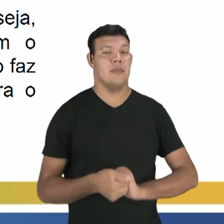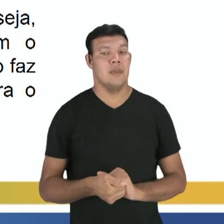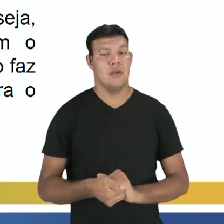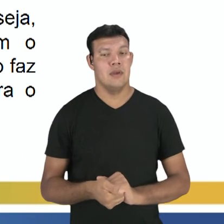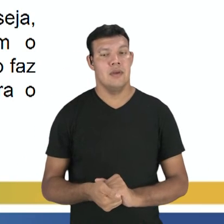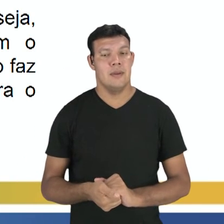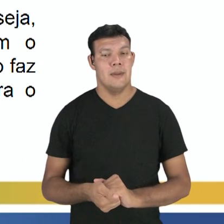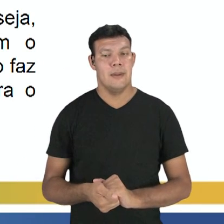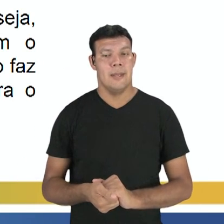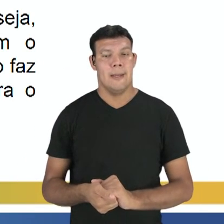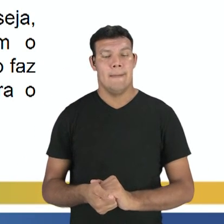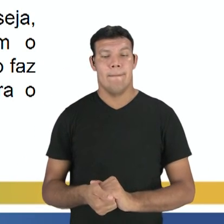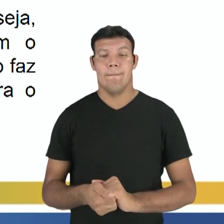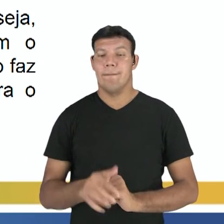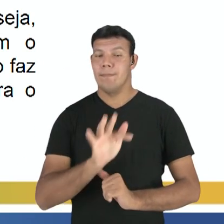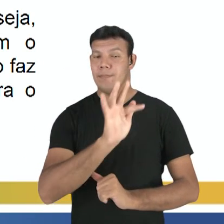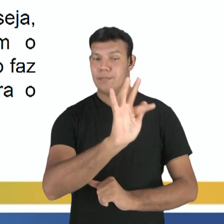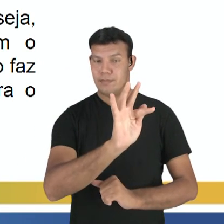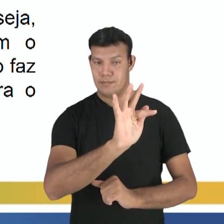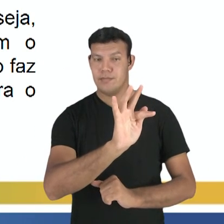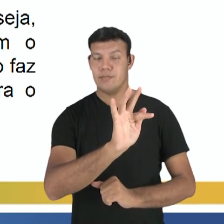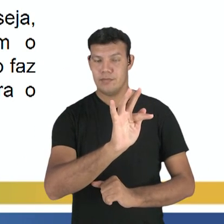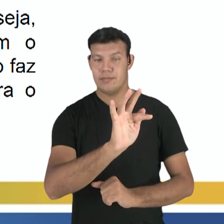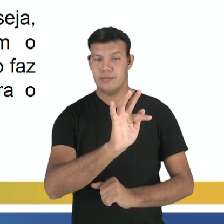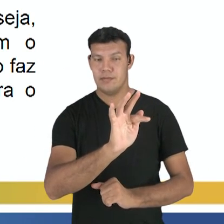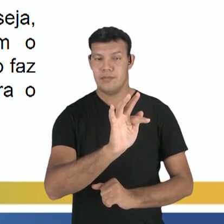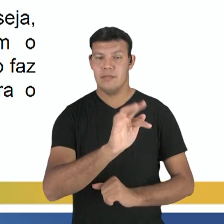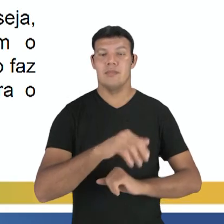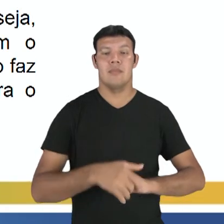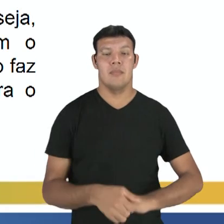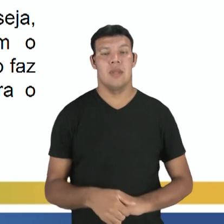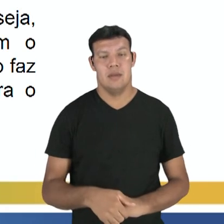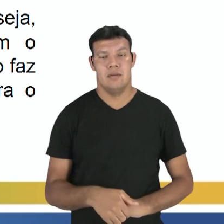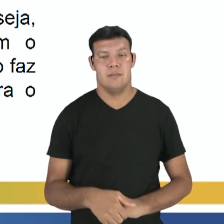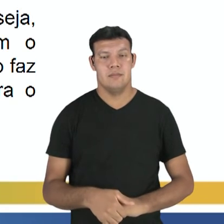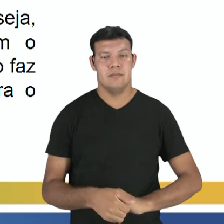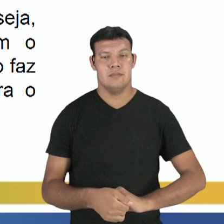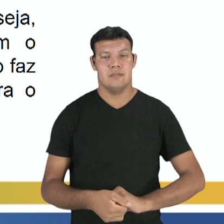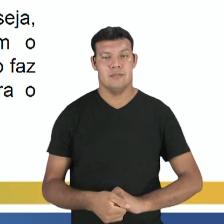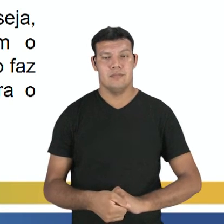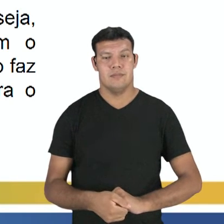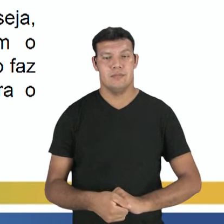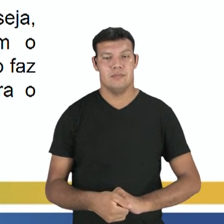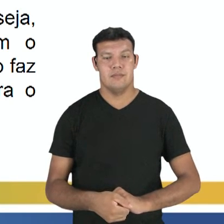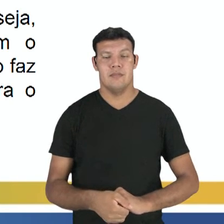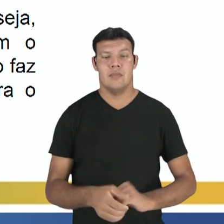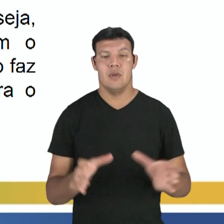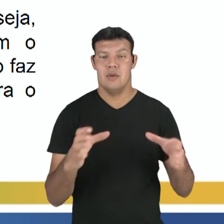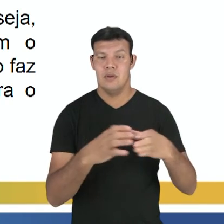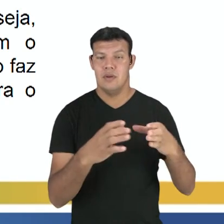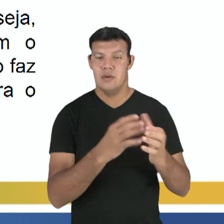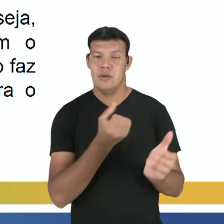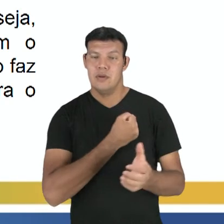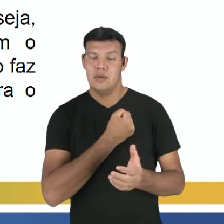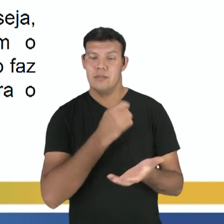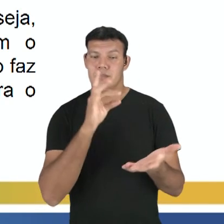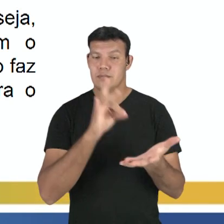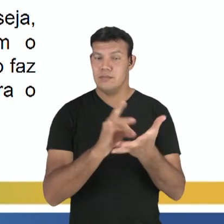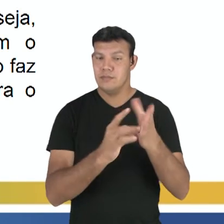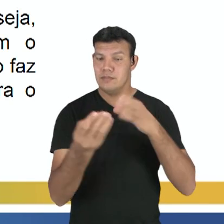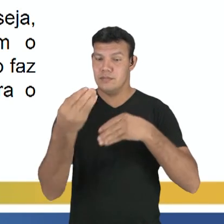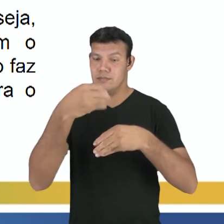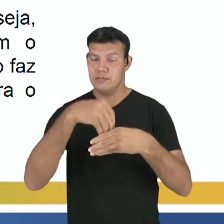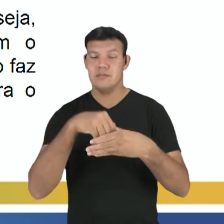com o meu f, no caso, que é a minha função, dos reais nos